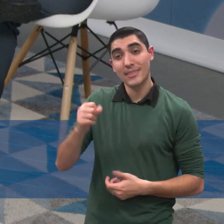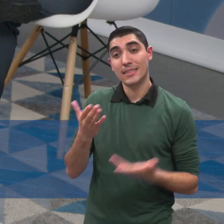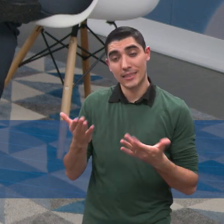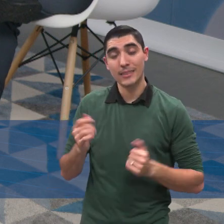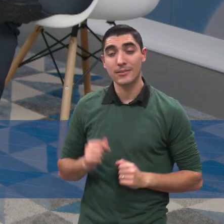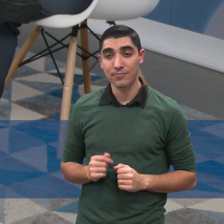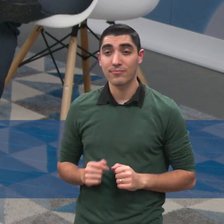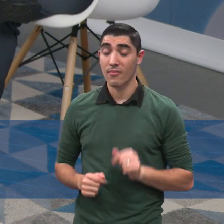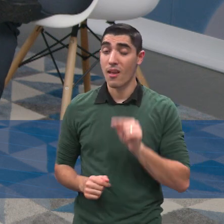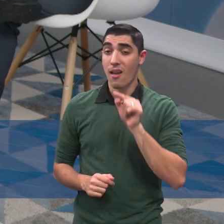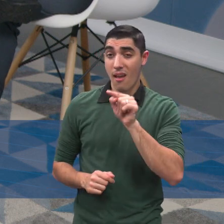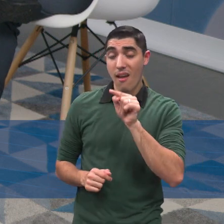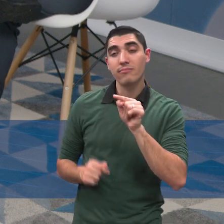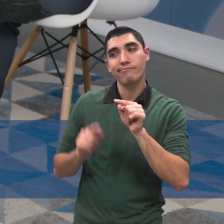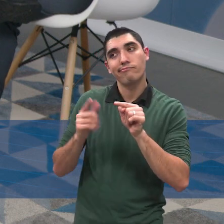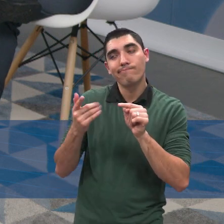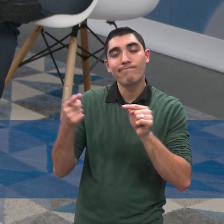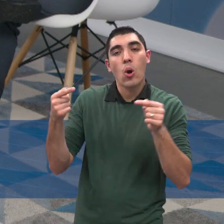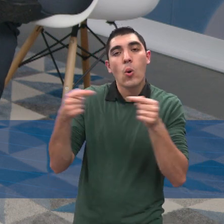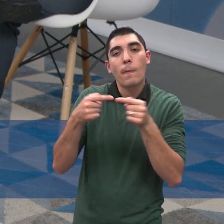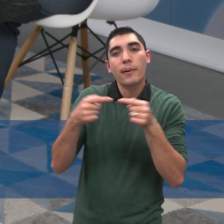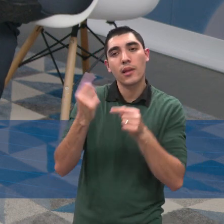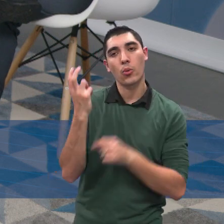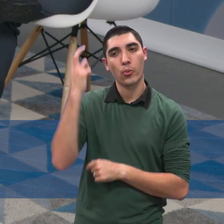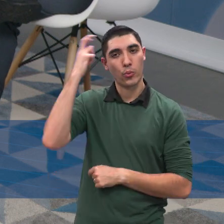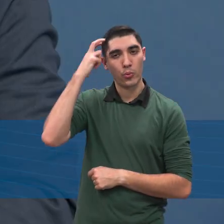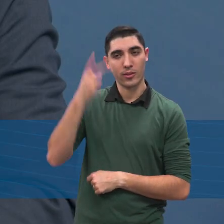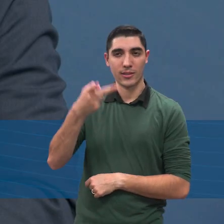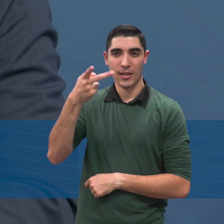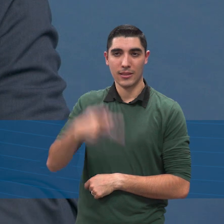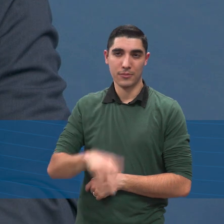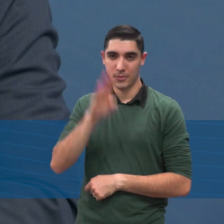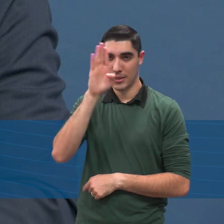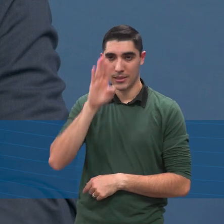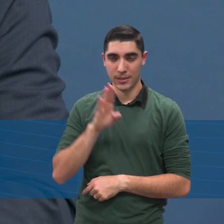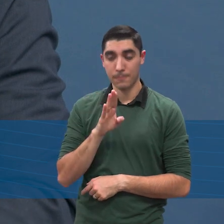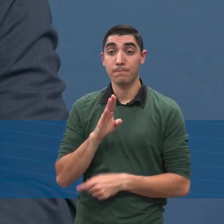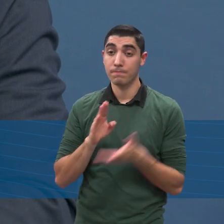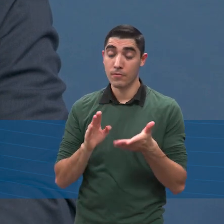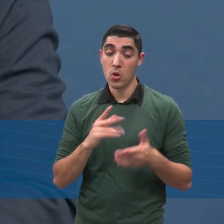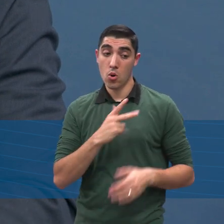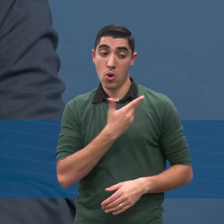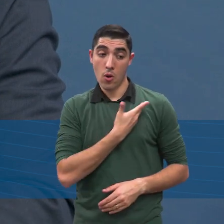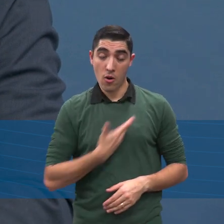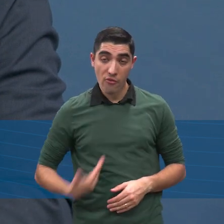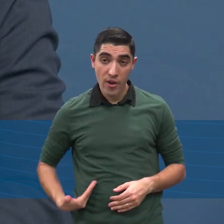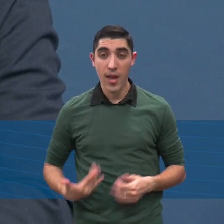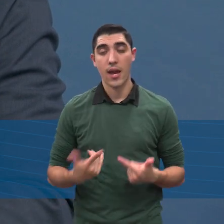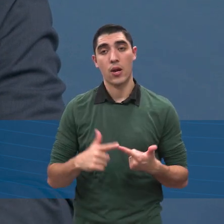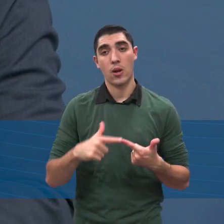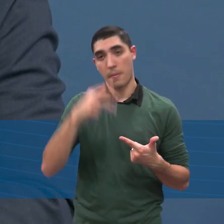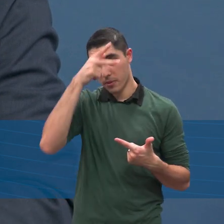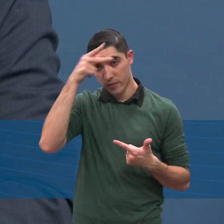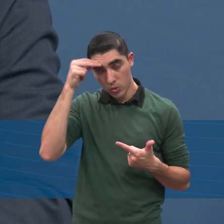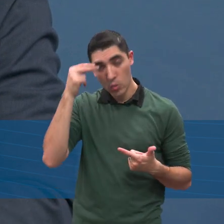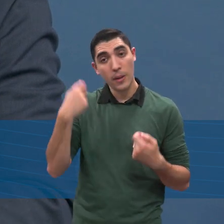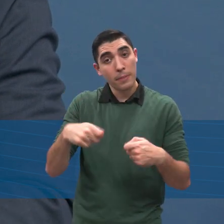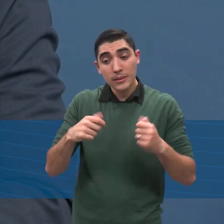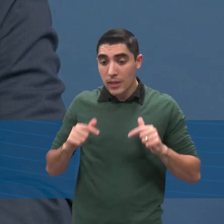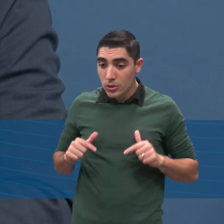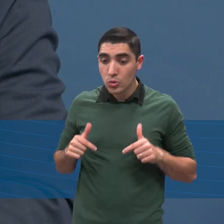é uma questão que nós temos que é cultural, né? E o poder público, ele tem que agir